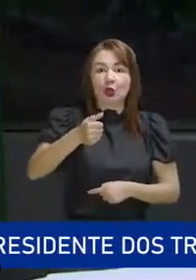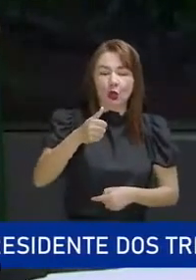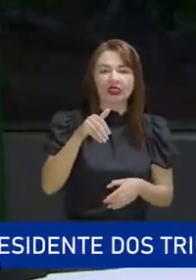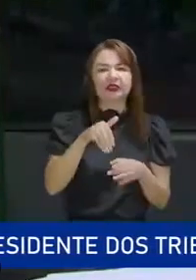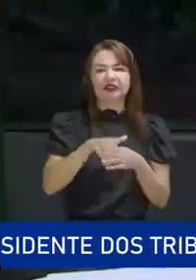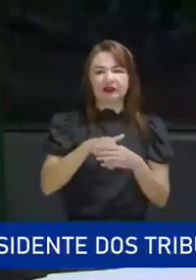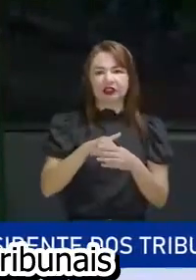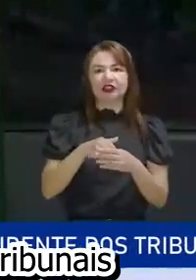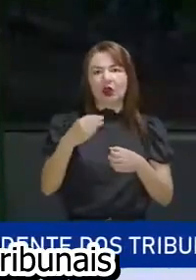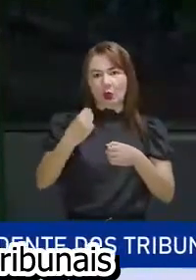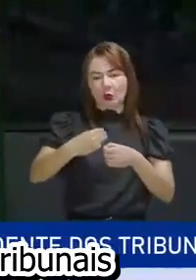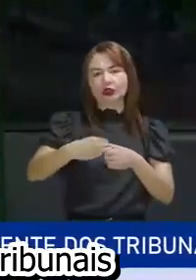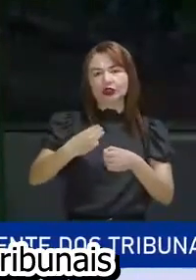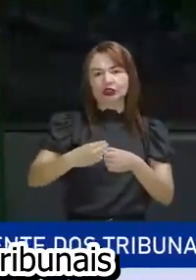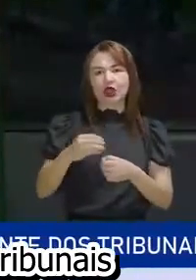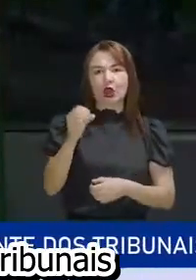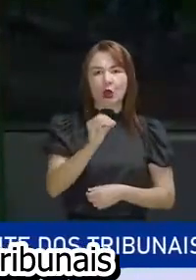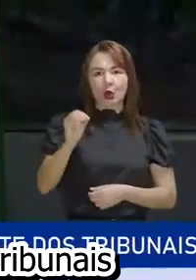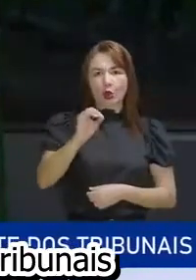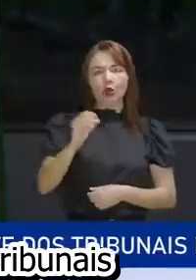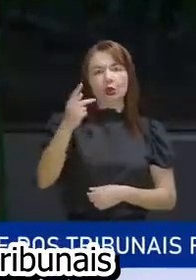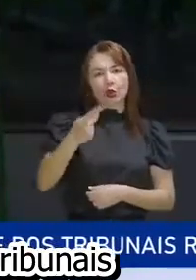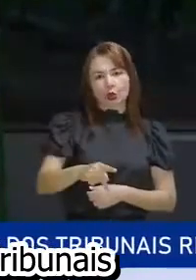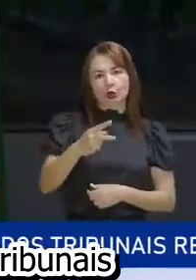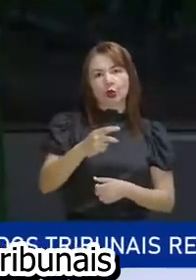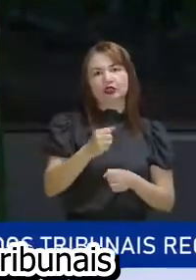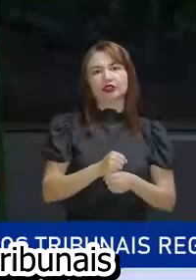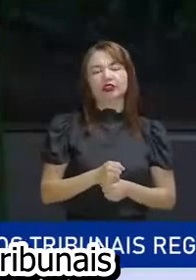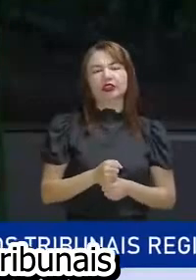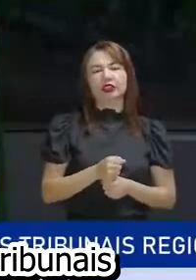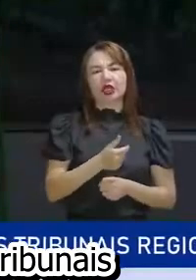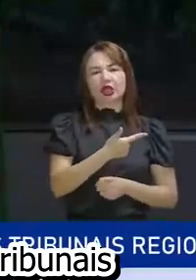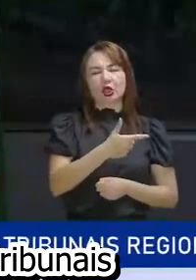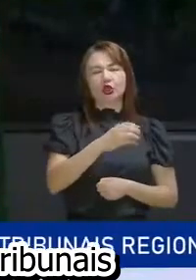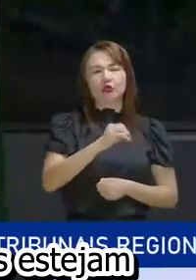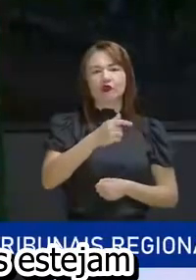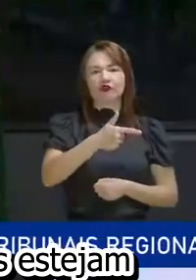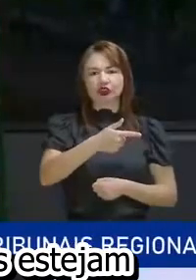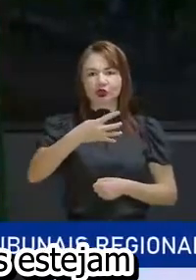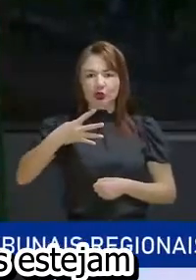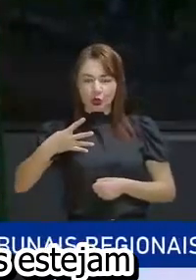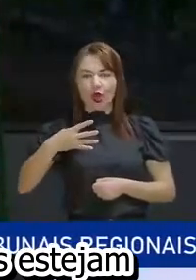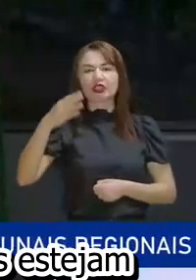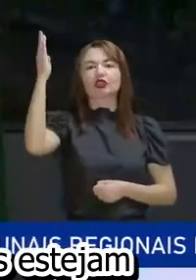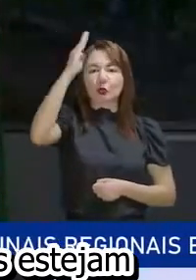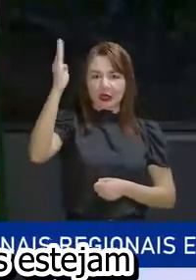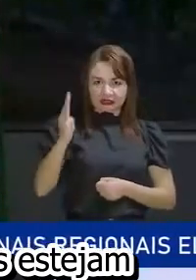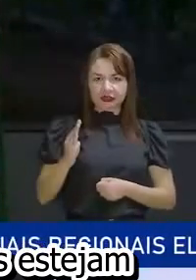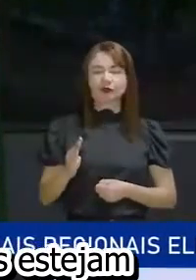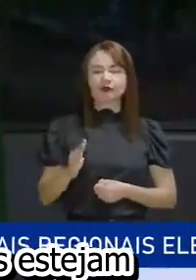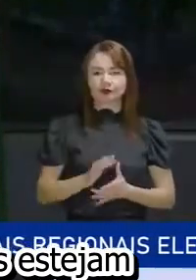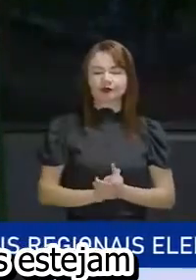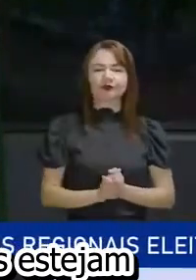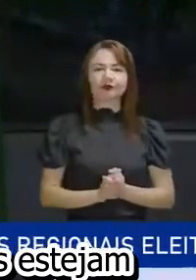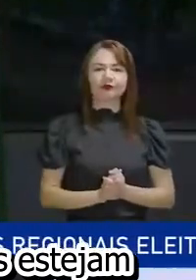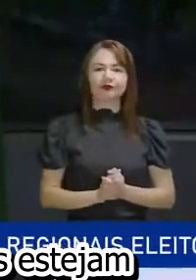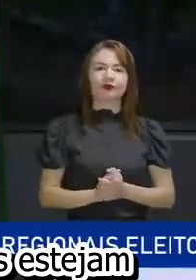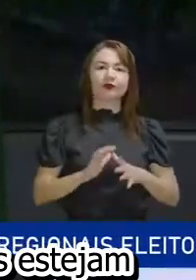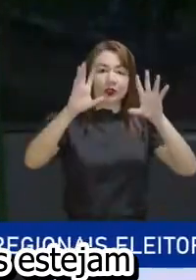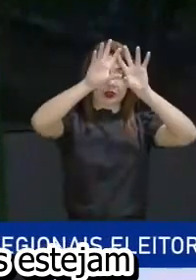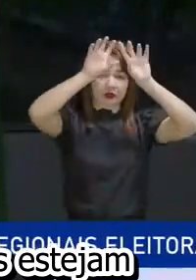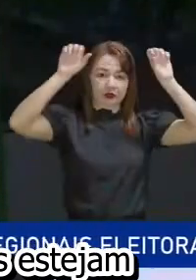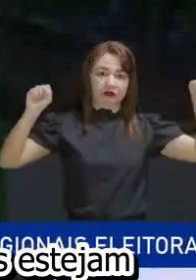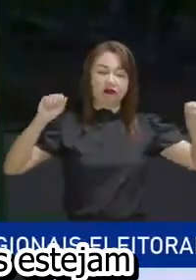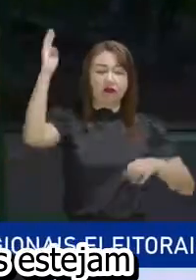se realizarão em outubro deste ano no Brasil. É importante que os tribunais regionais eleitorais e todos os juízes eleitorais